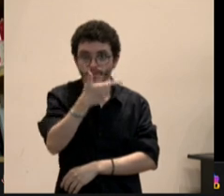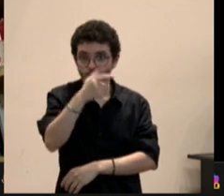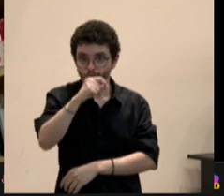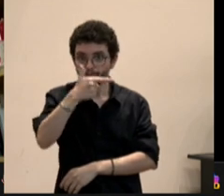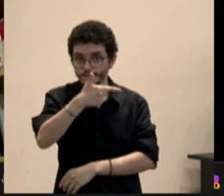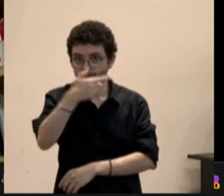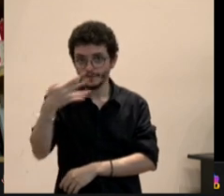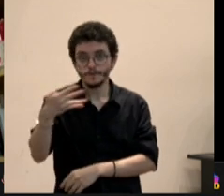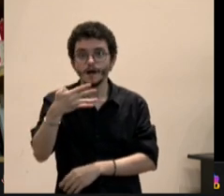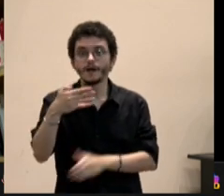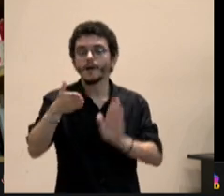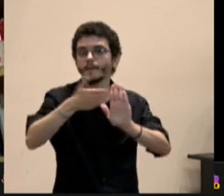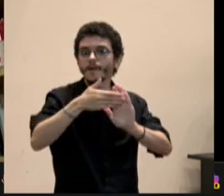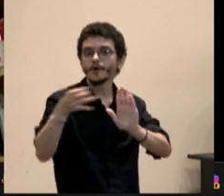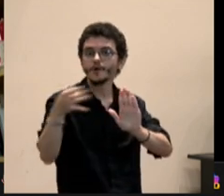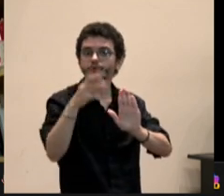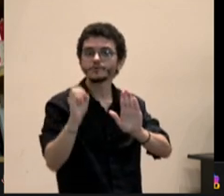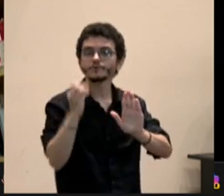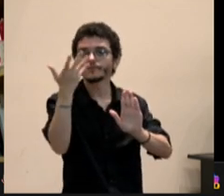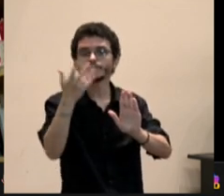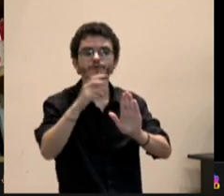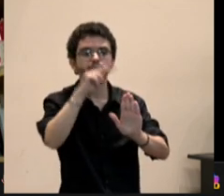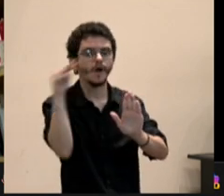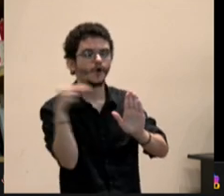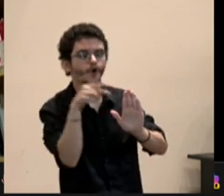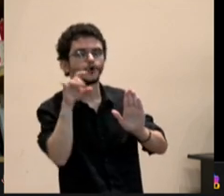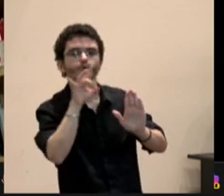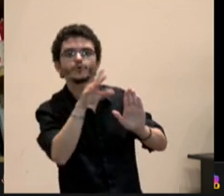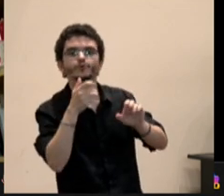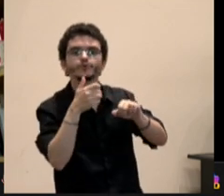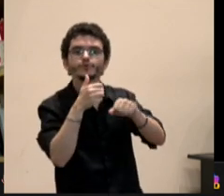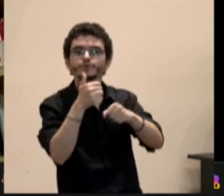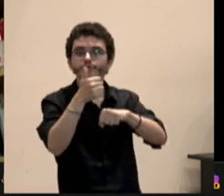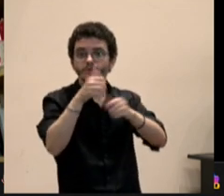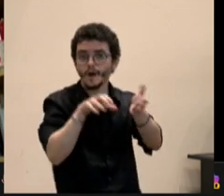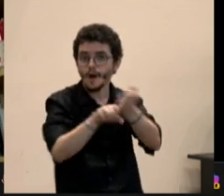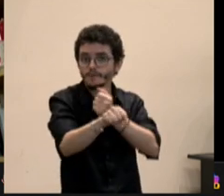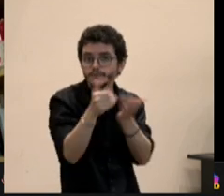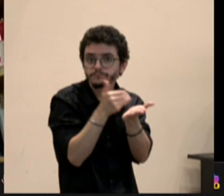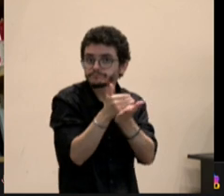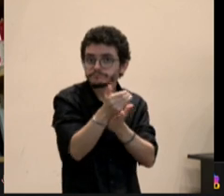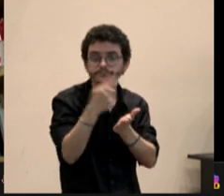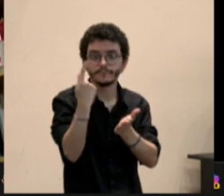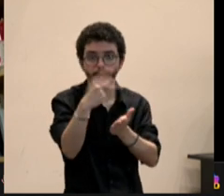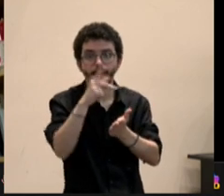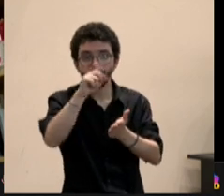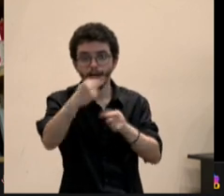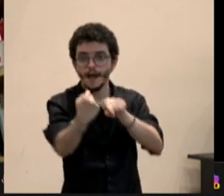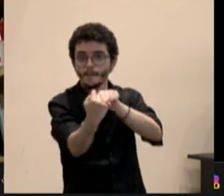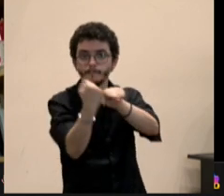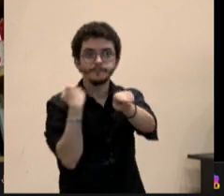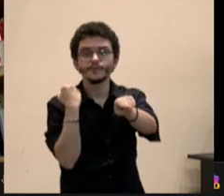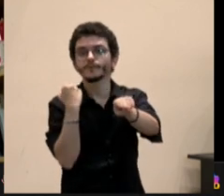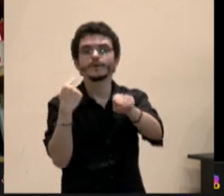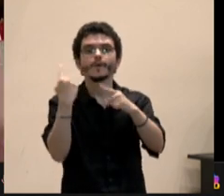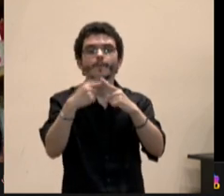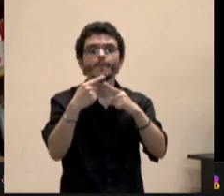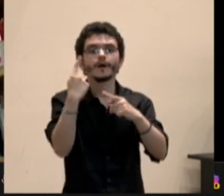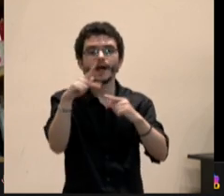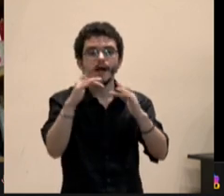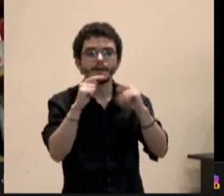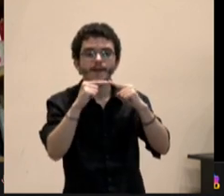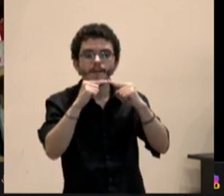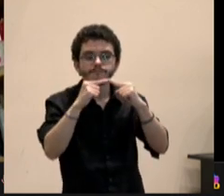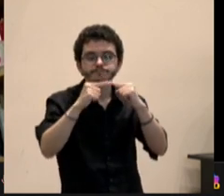nova resolução que olha apenas para a formação inicial. Ela é um retrocesso porque ela rompe com essa